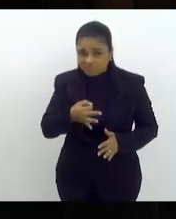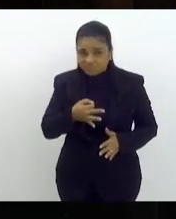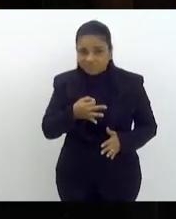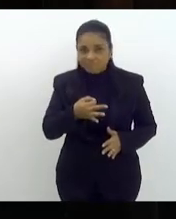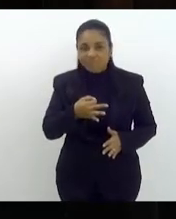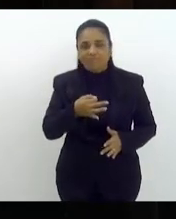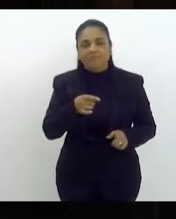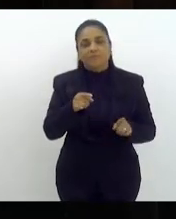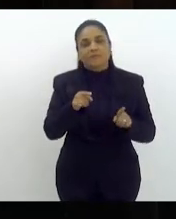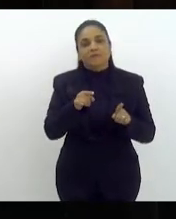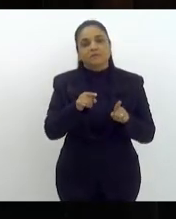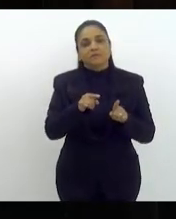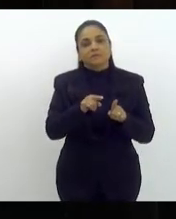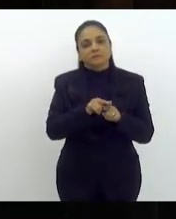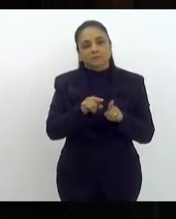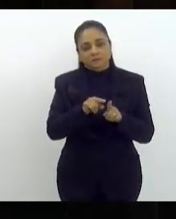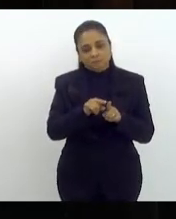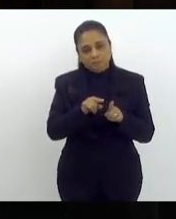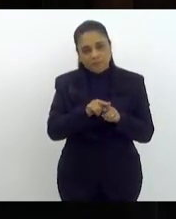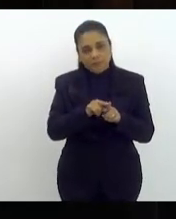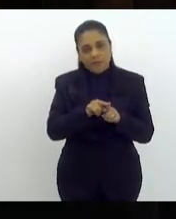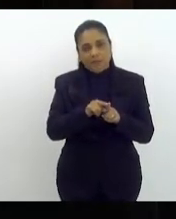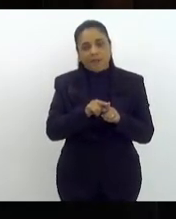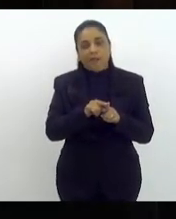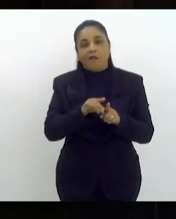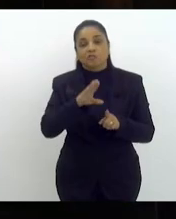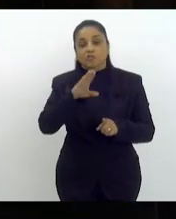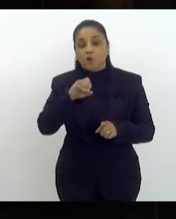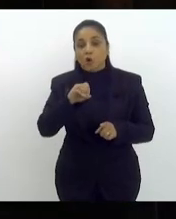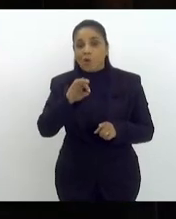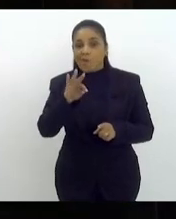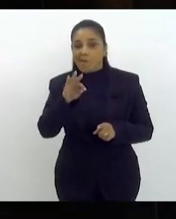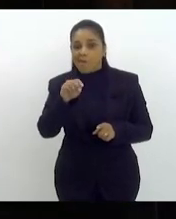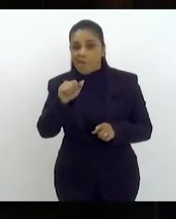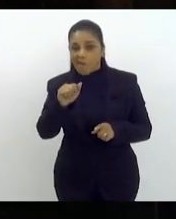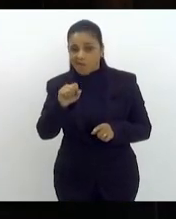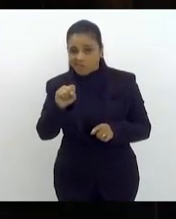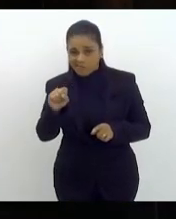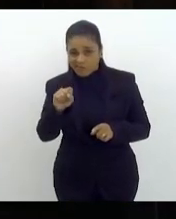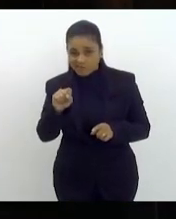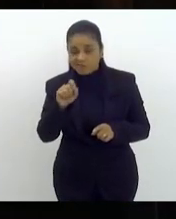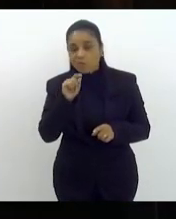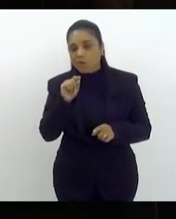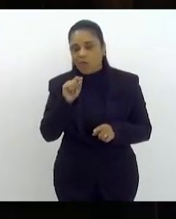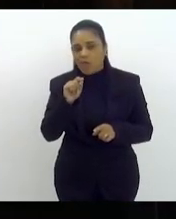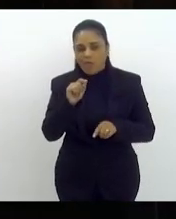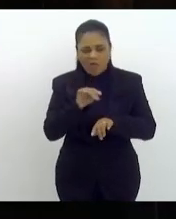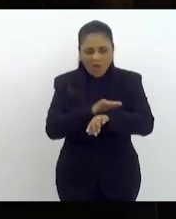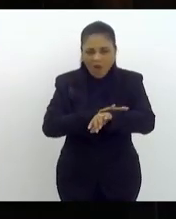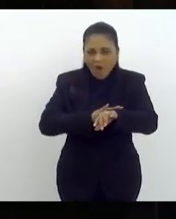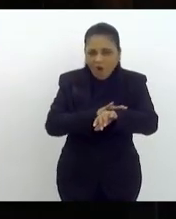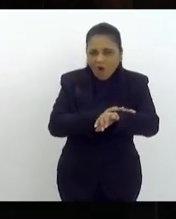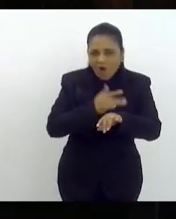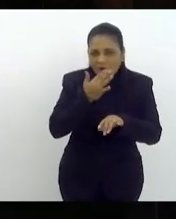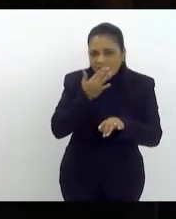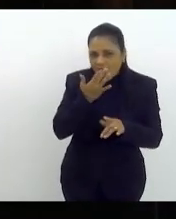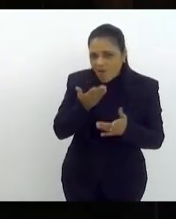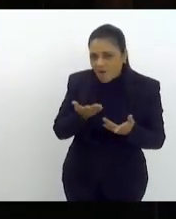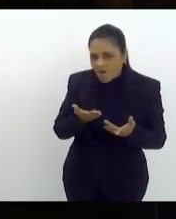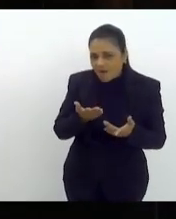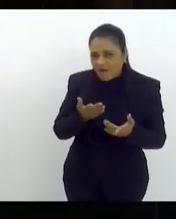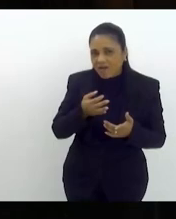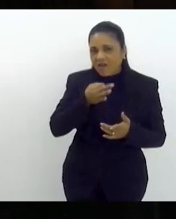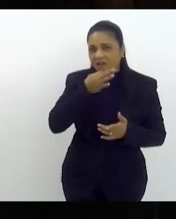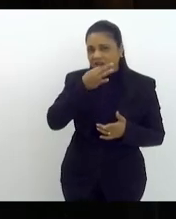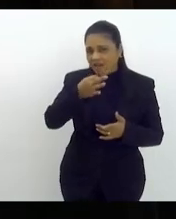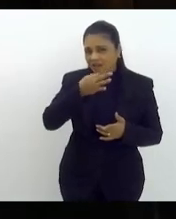assim como faço aqui uma crítica em relação à questão das cotas única exclusivamente em razão da cor da pele eu faço uma crítica Quando